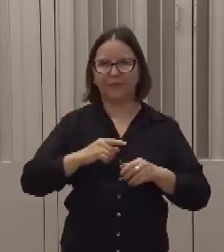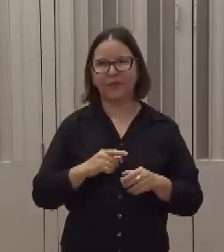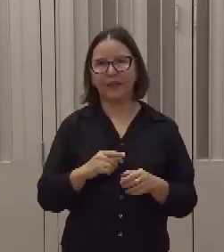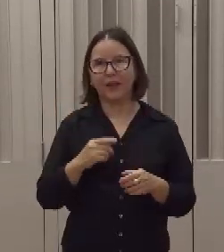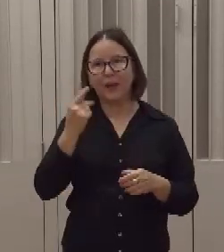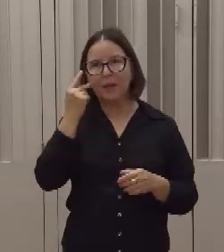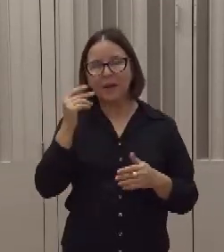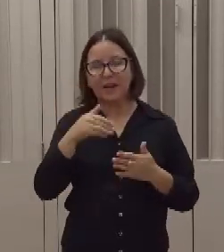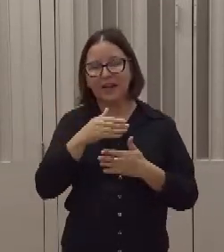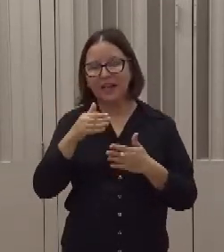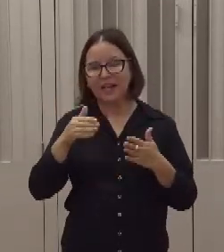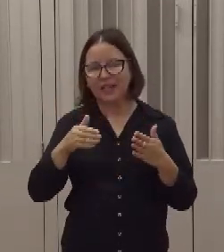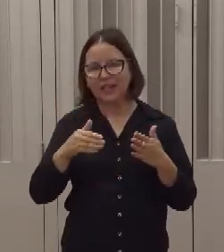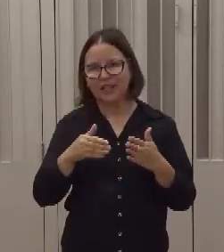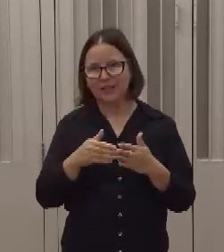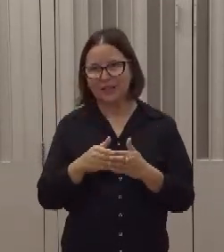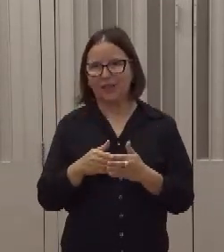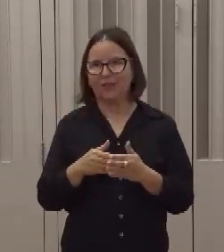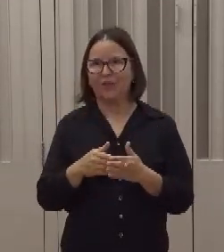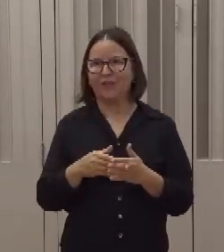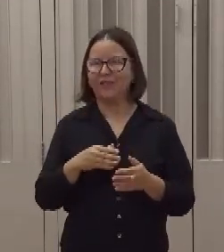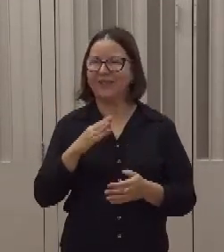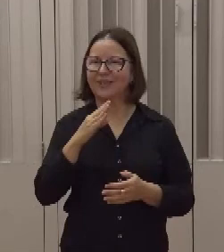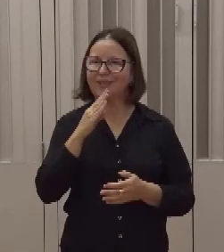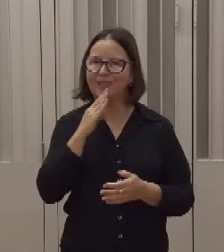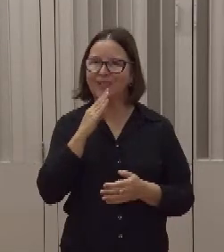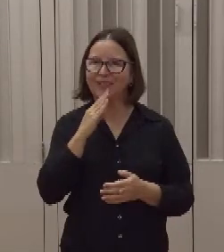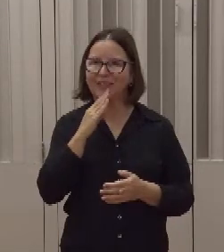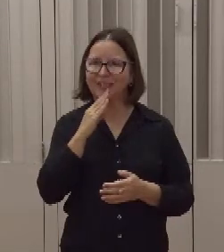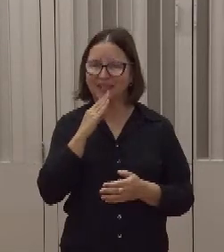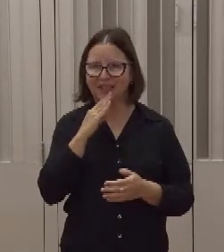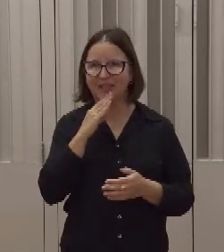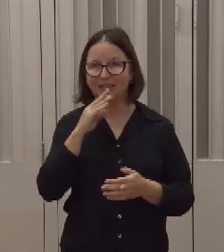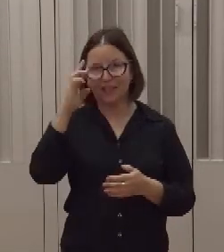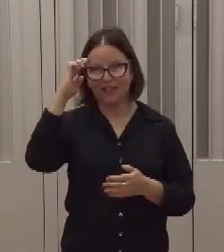céu e a terra, e sobre tudo que nela há.